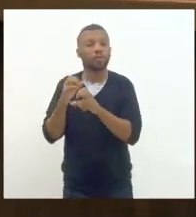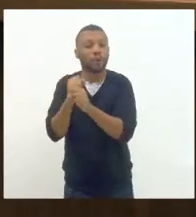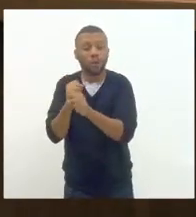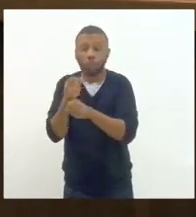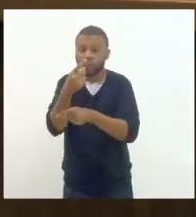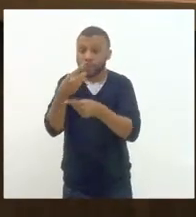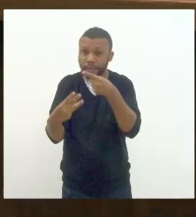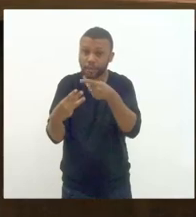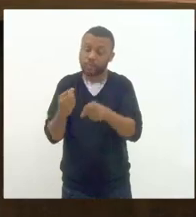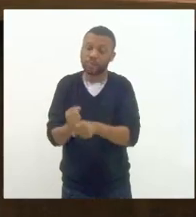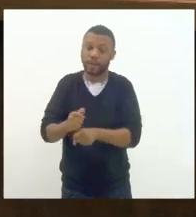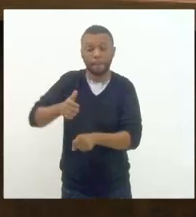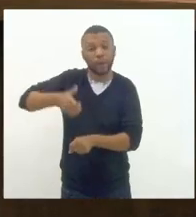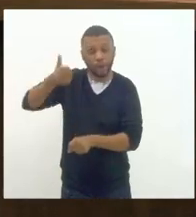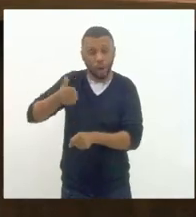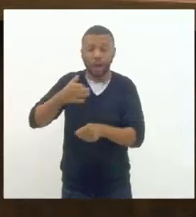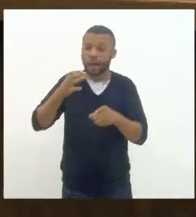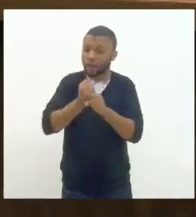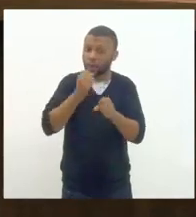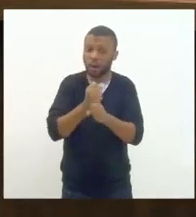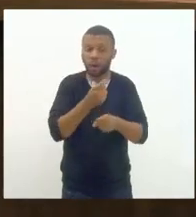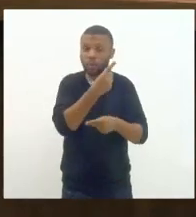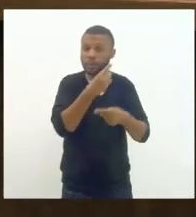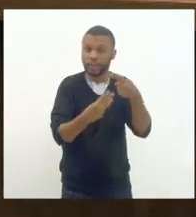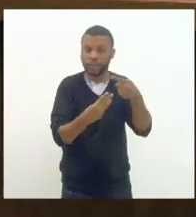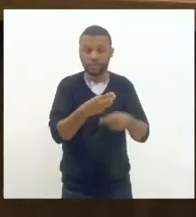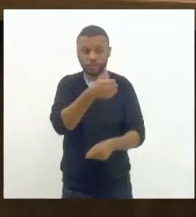calcular um terço de 18 do que de 16,